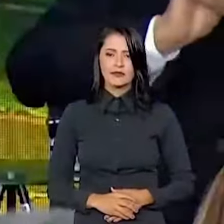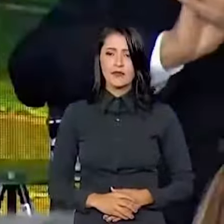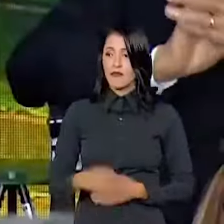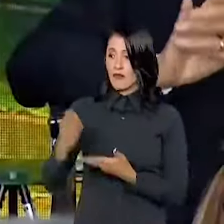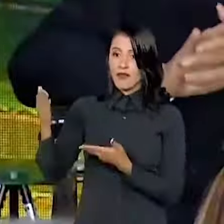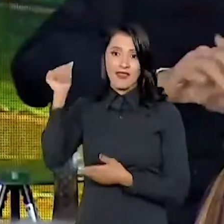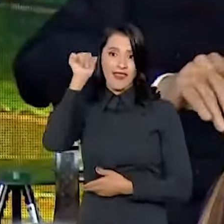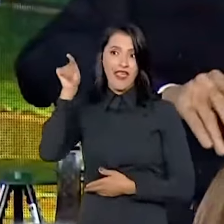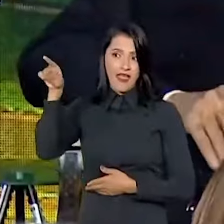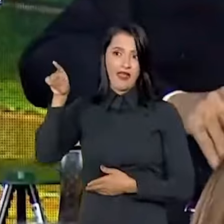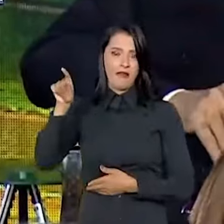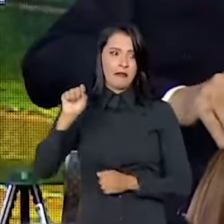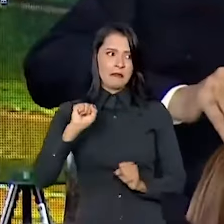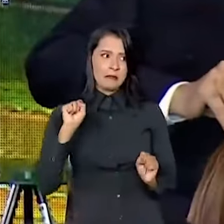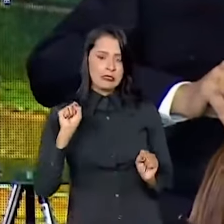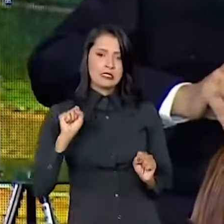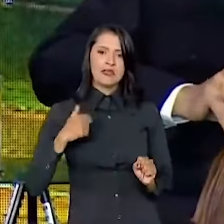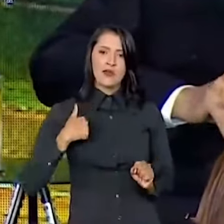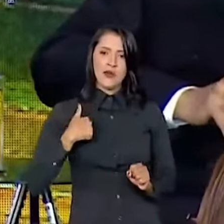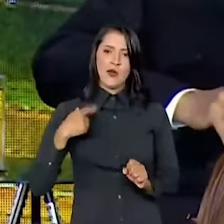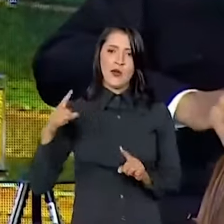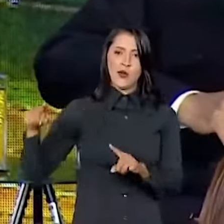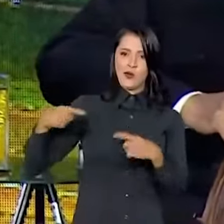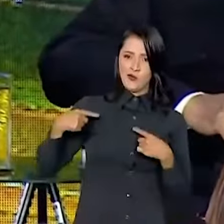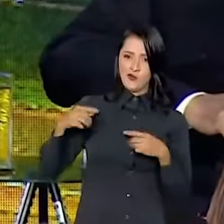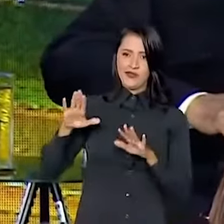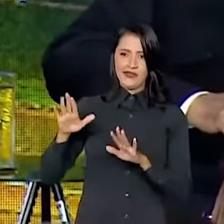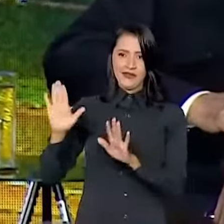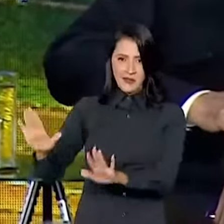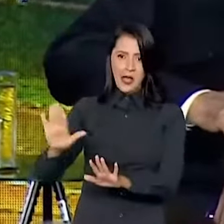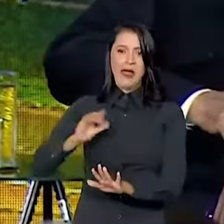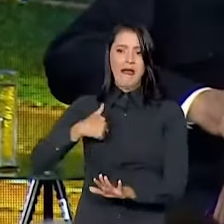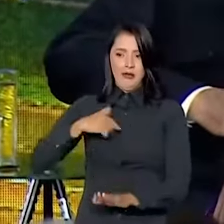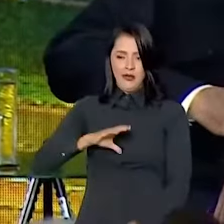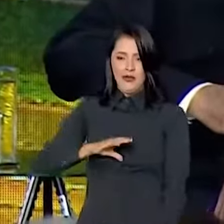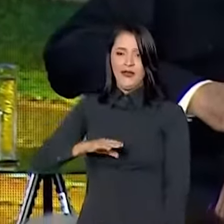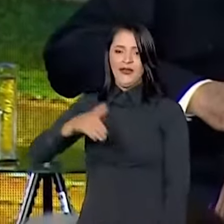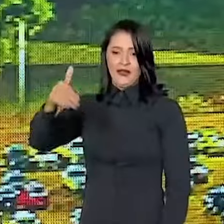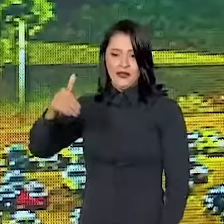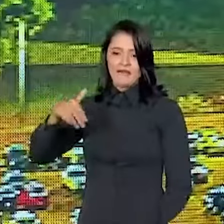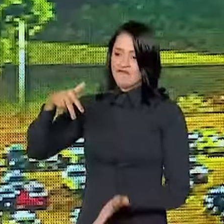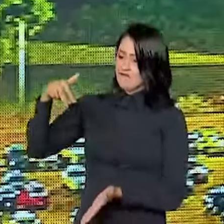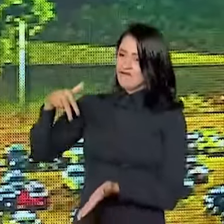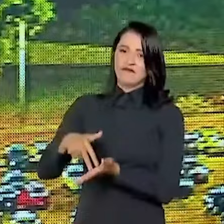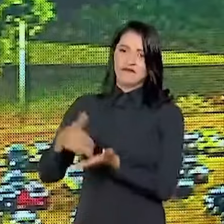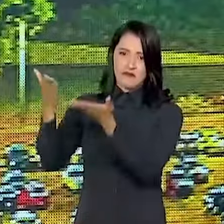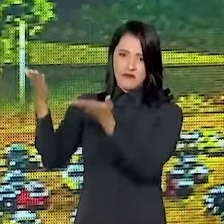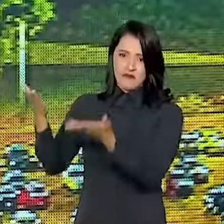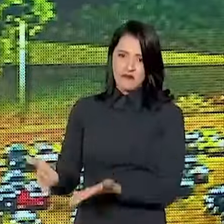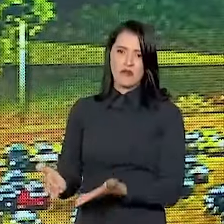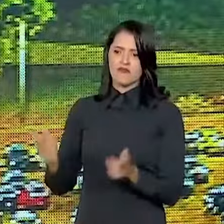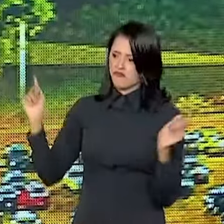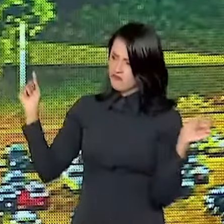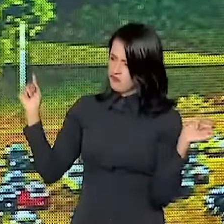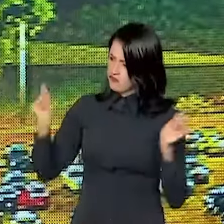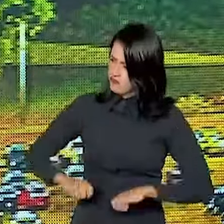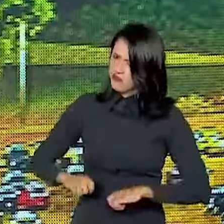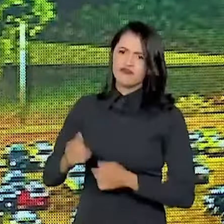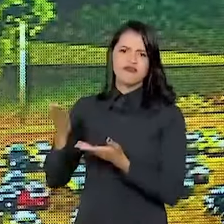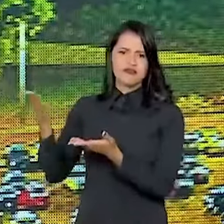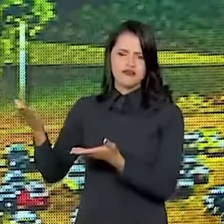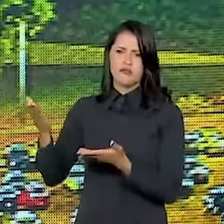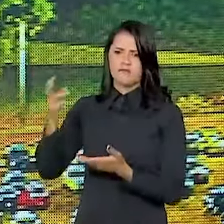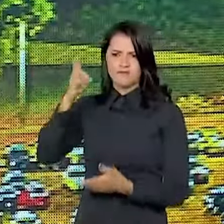Ela vai ficar brava comigo. Com coragem, firmeza, competência